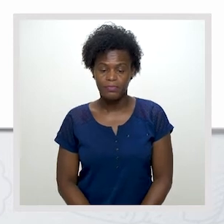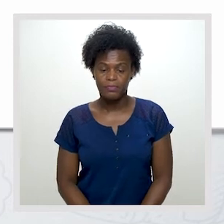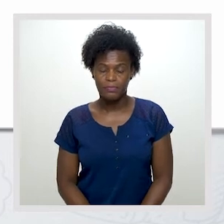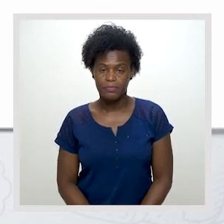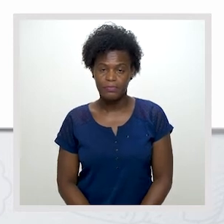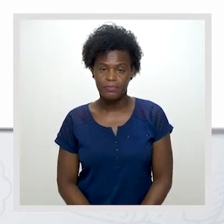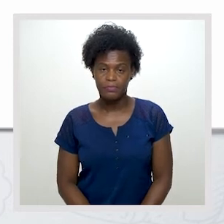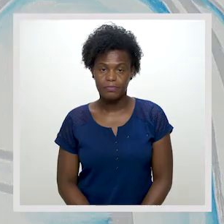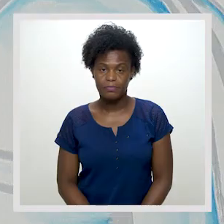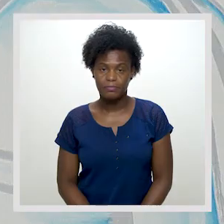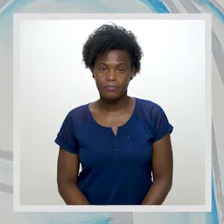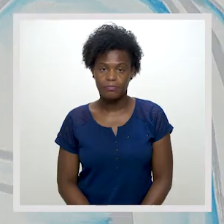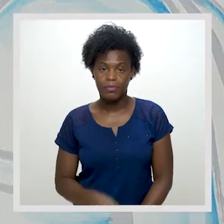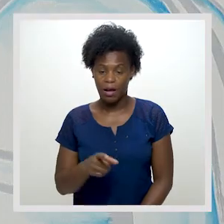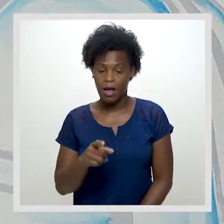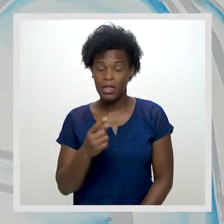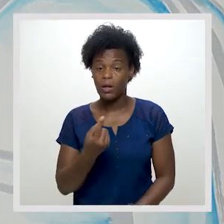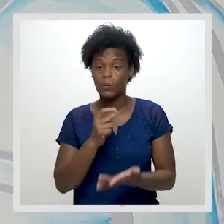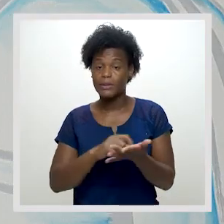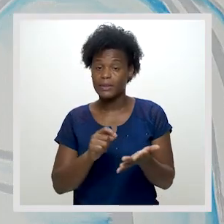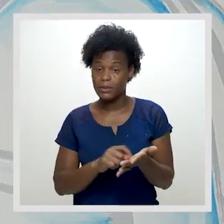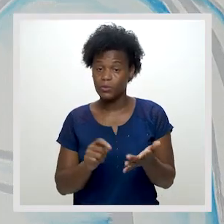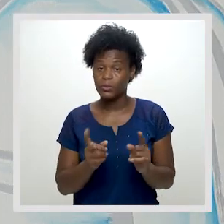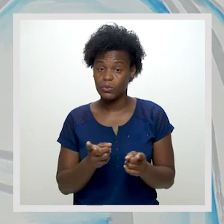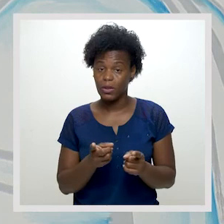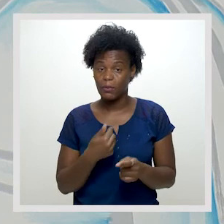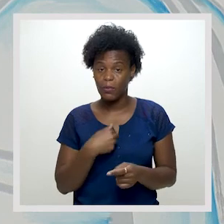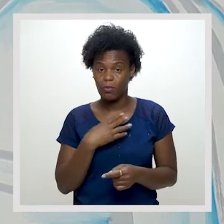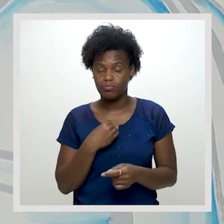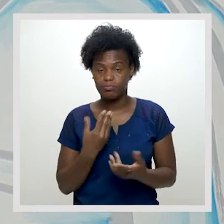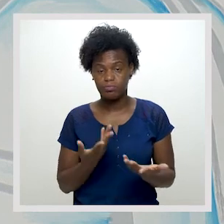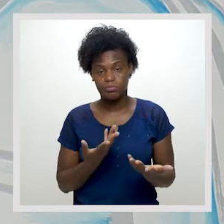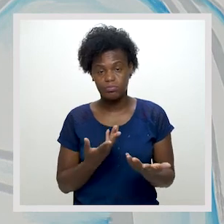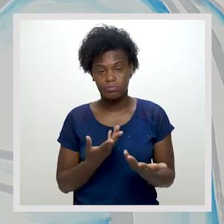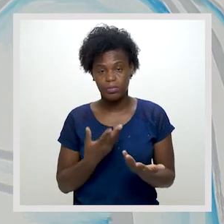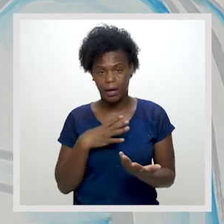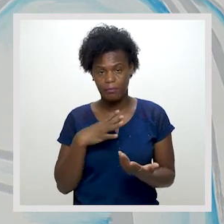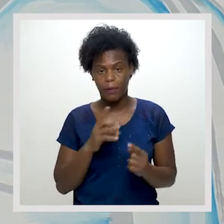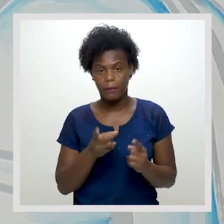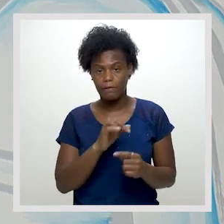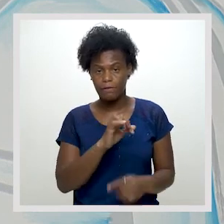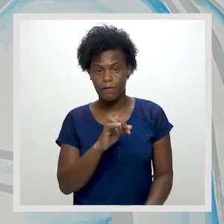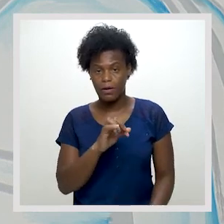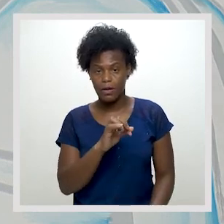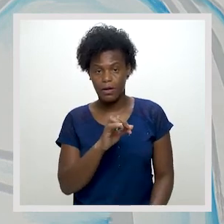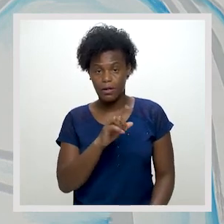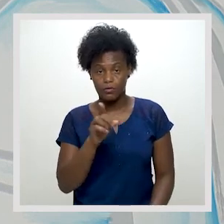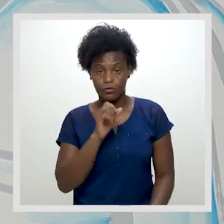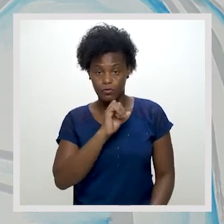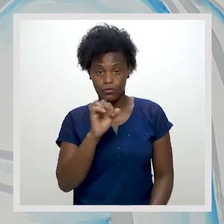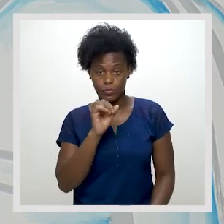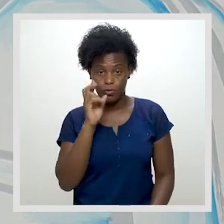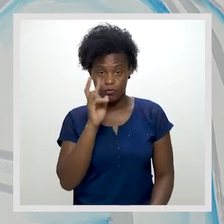Como podemos constatar, são dois exercícios. Gostaria que o observassem